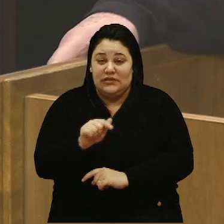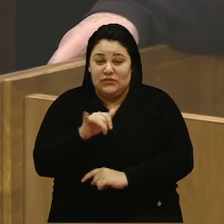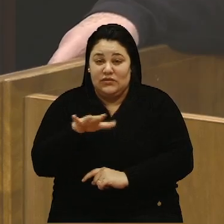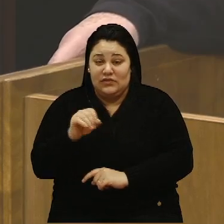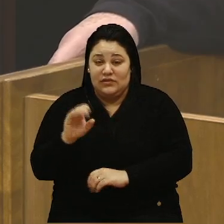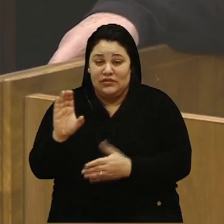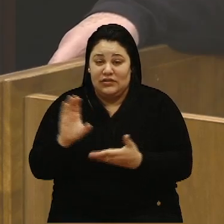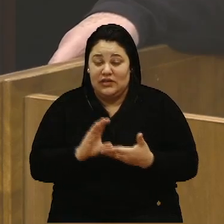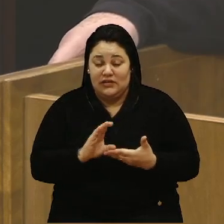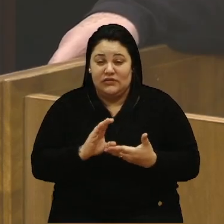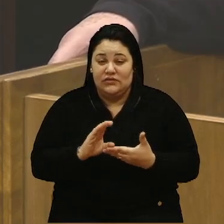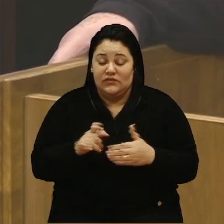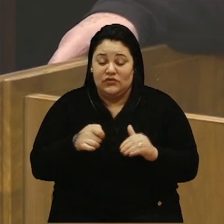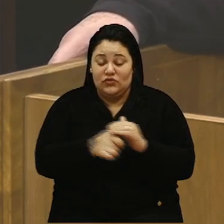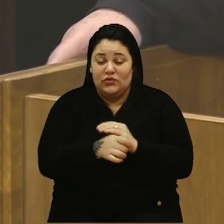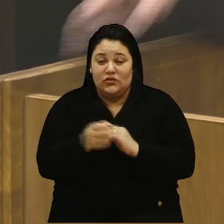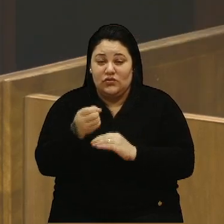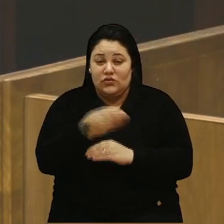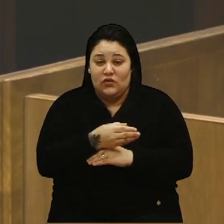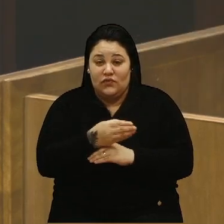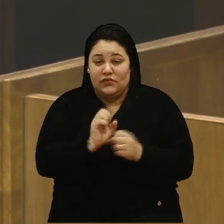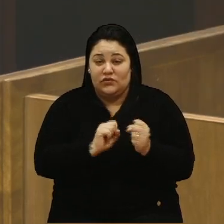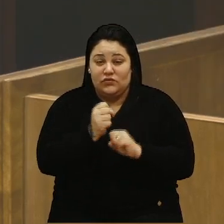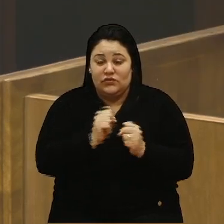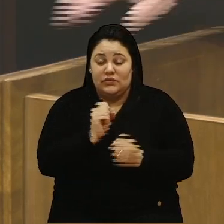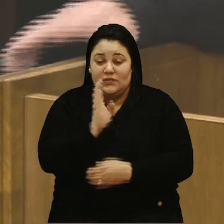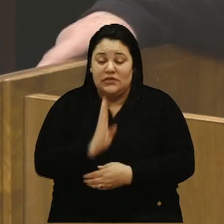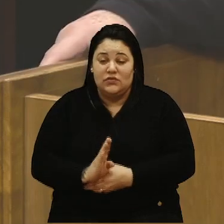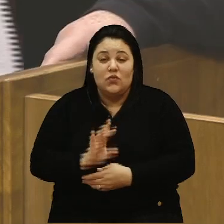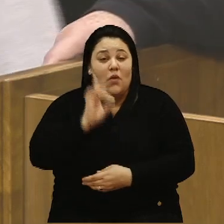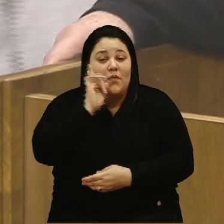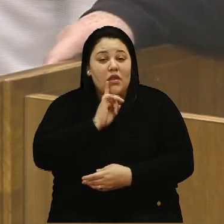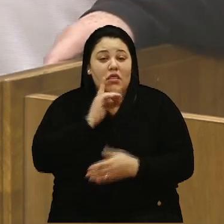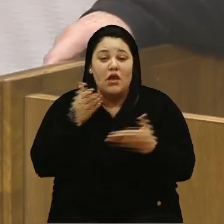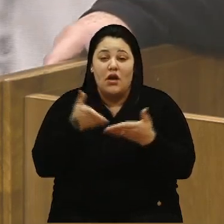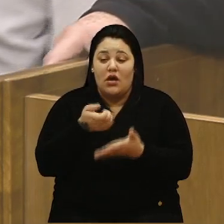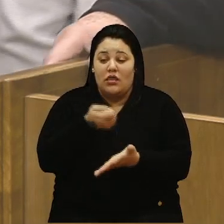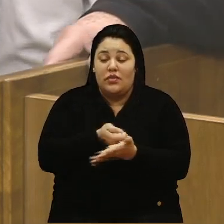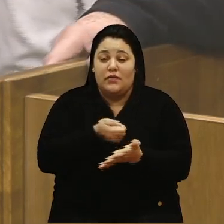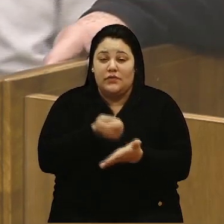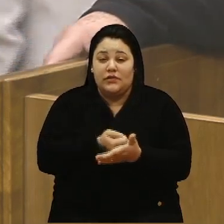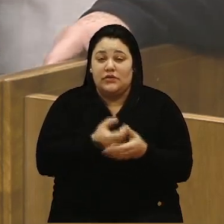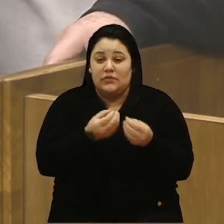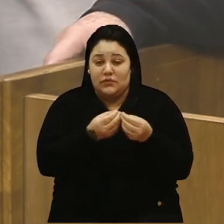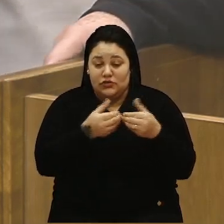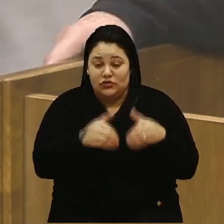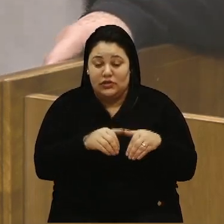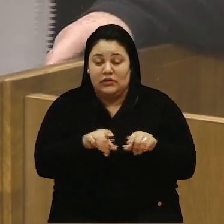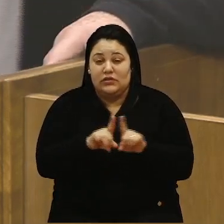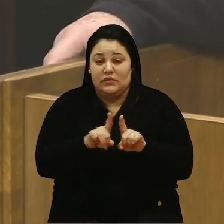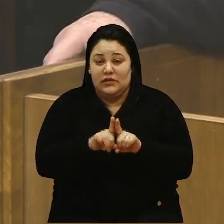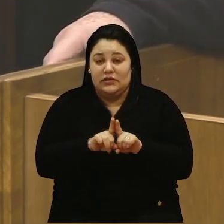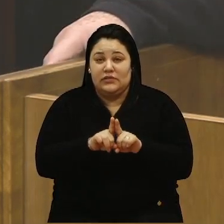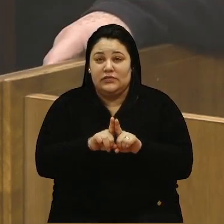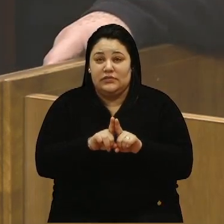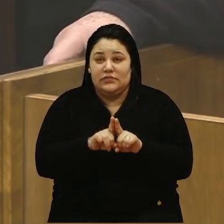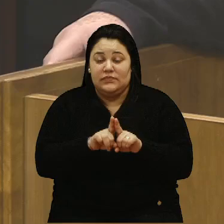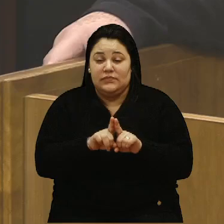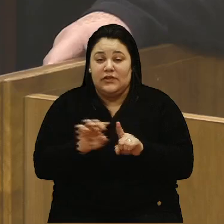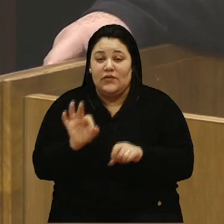no programa Nova Indústria Brasil, que os americanos agora estão tentando boicotar com a